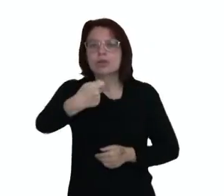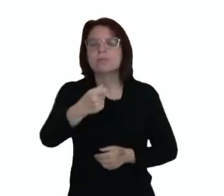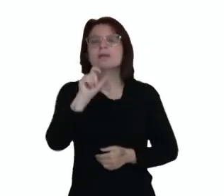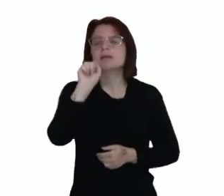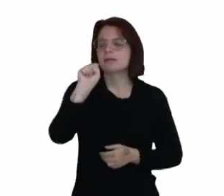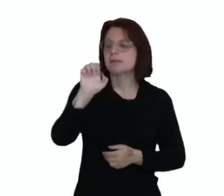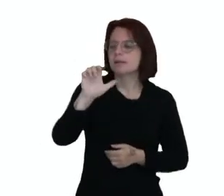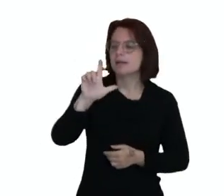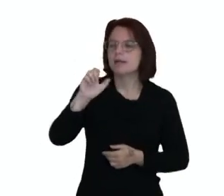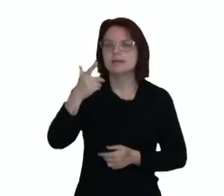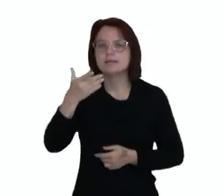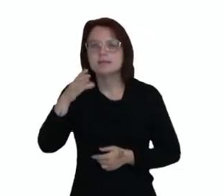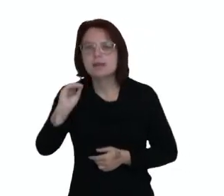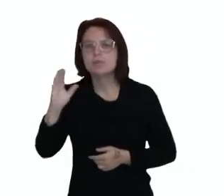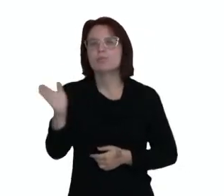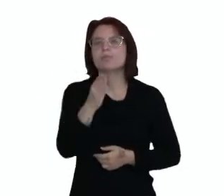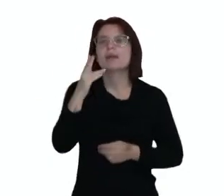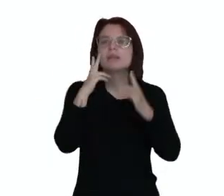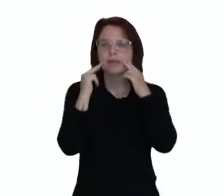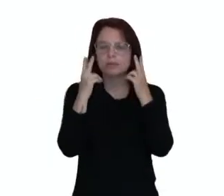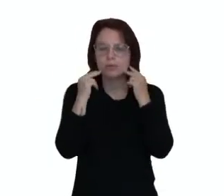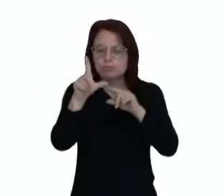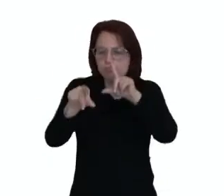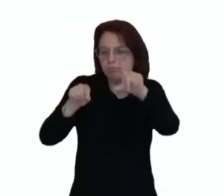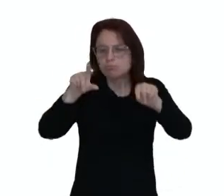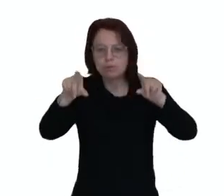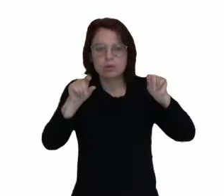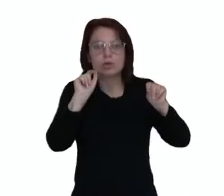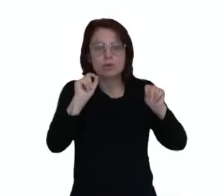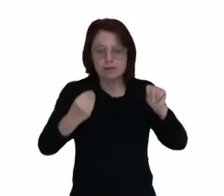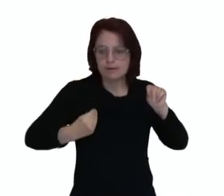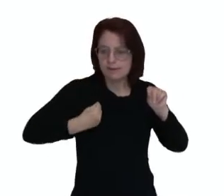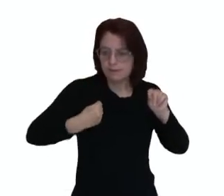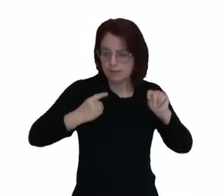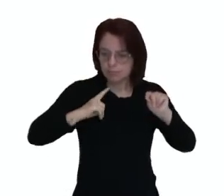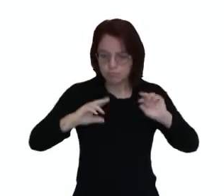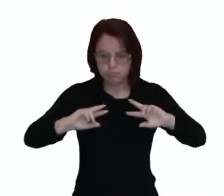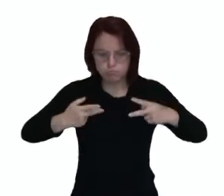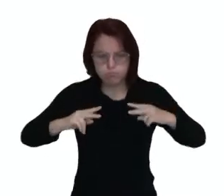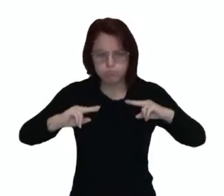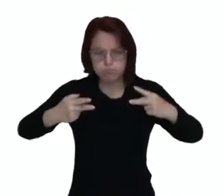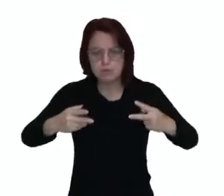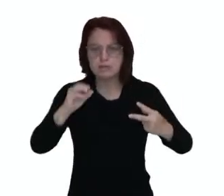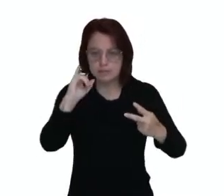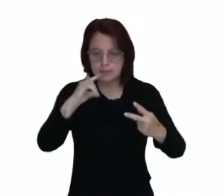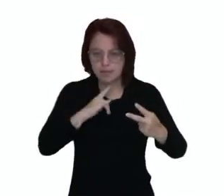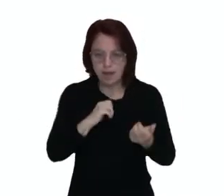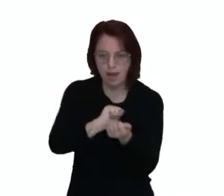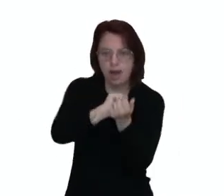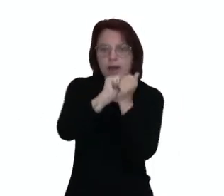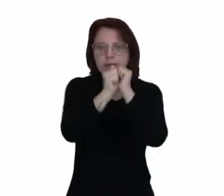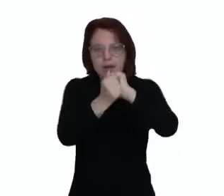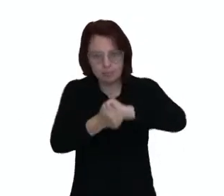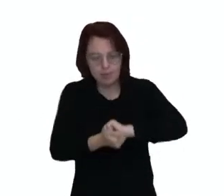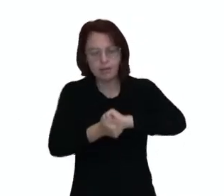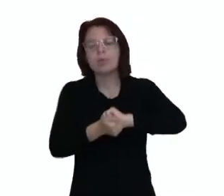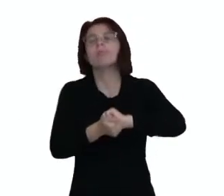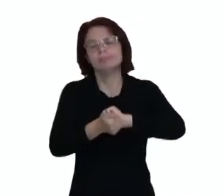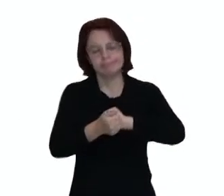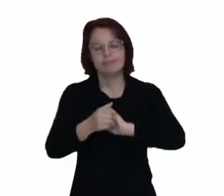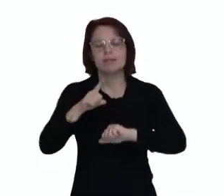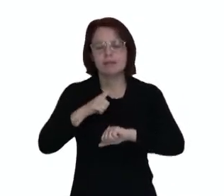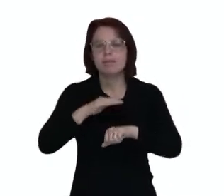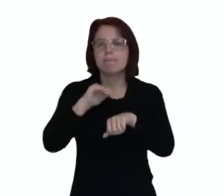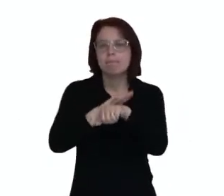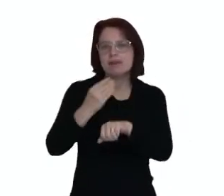onde os seres vivos, eles sobreviviam sempre aqueles que eram mais adaptados a determinados ambientes.